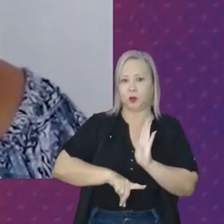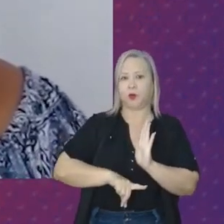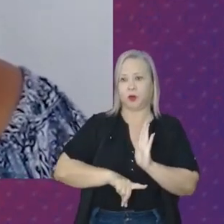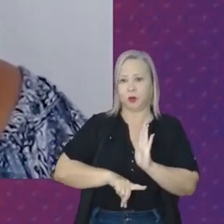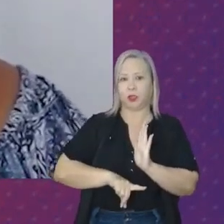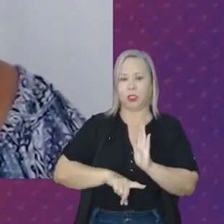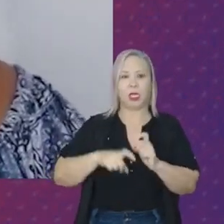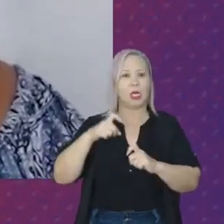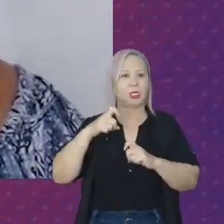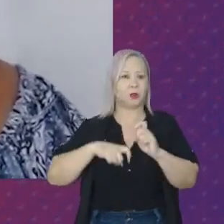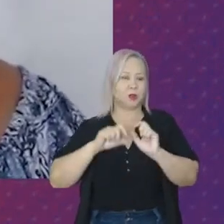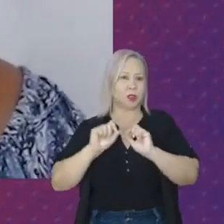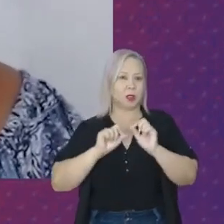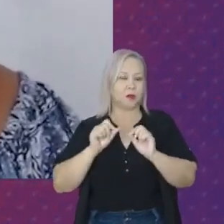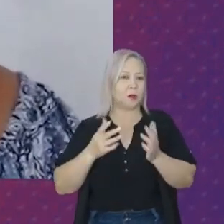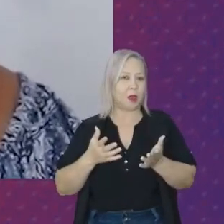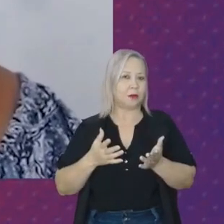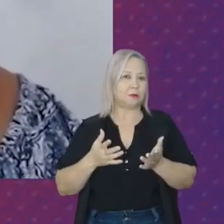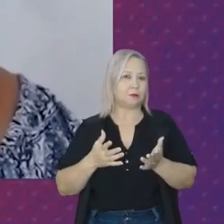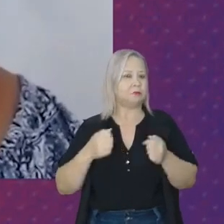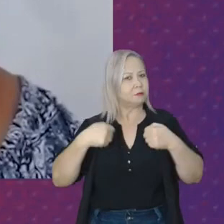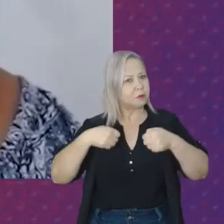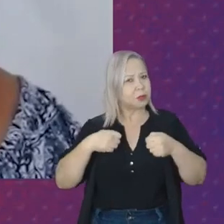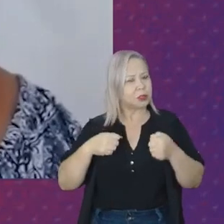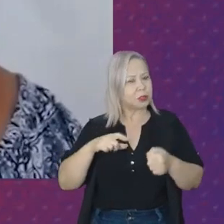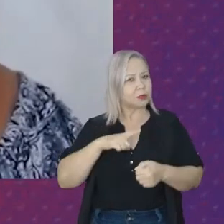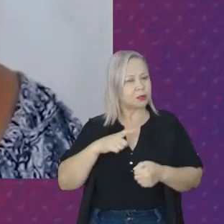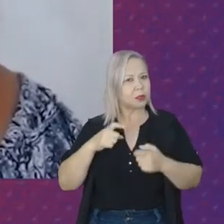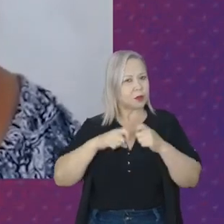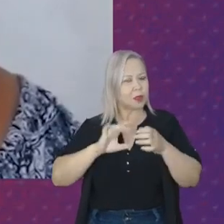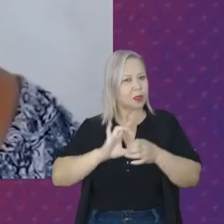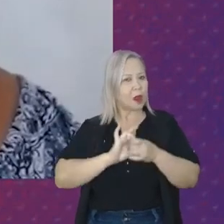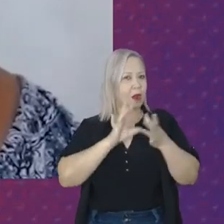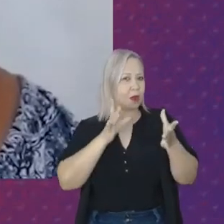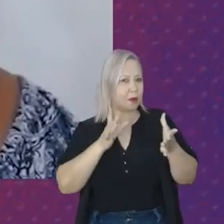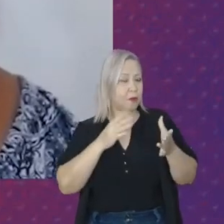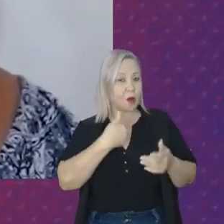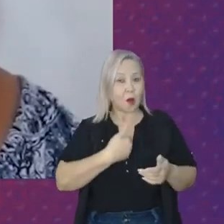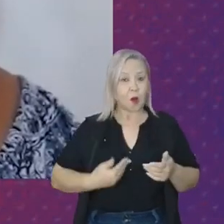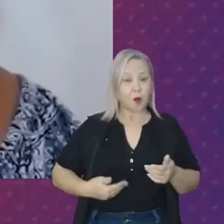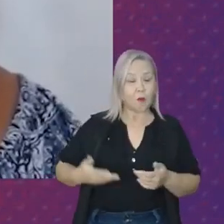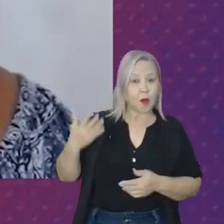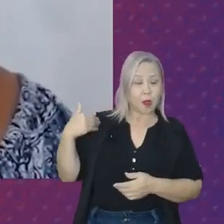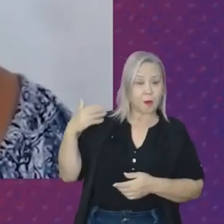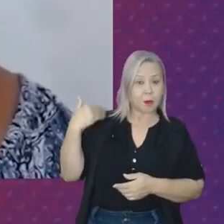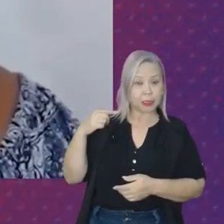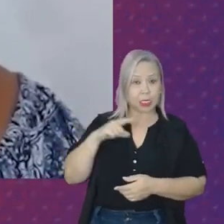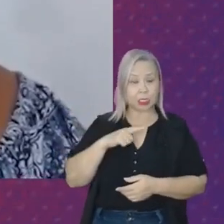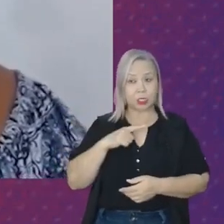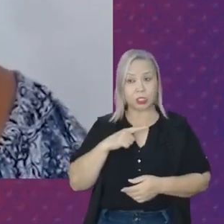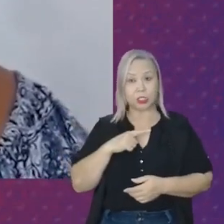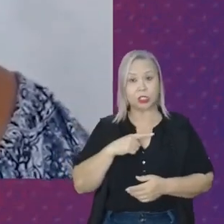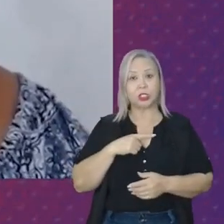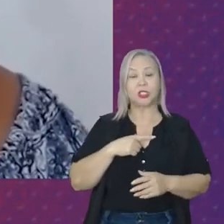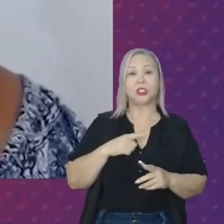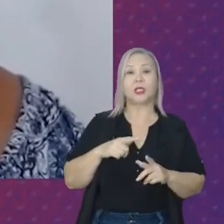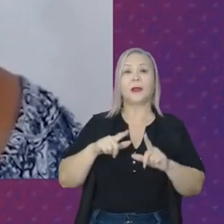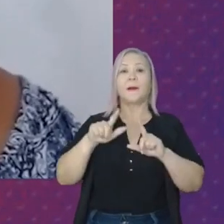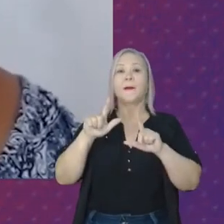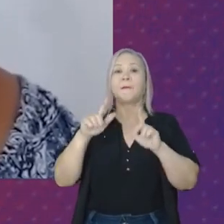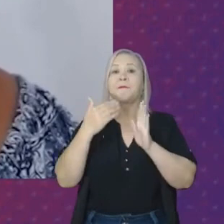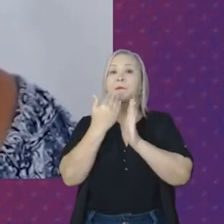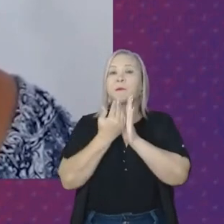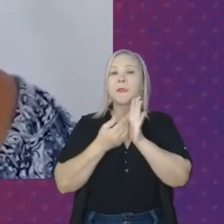sua sexualidade livre, como no governo passado tinha um programa para que